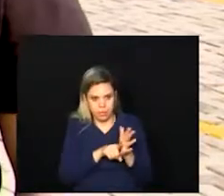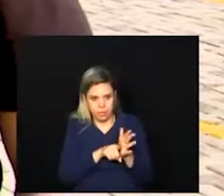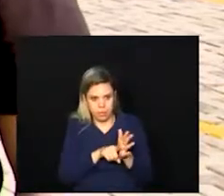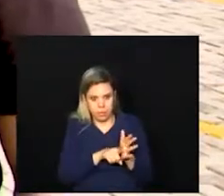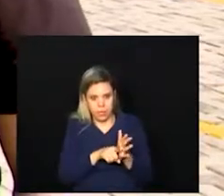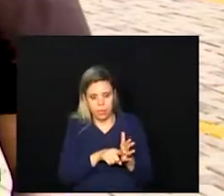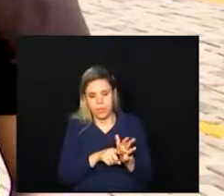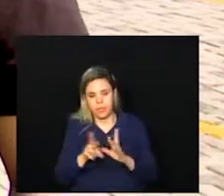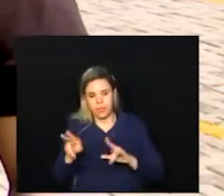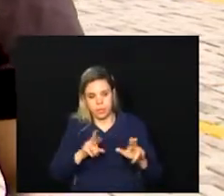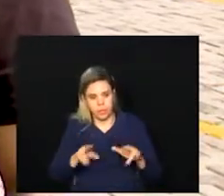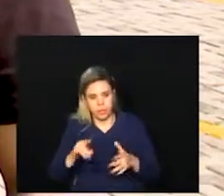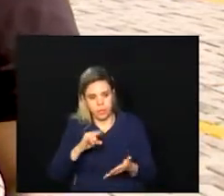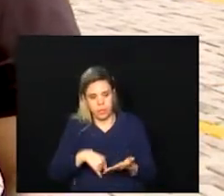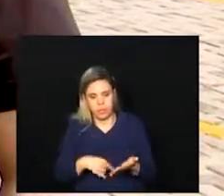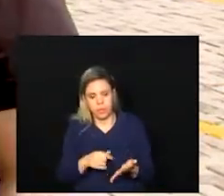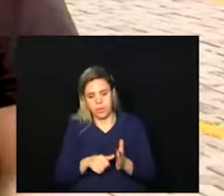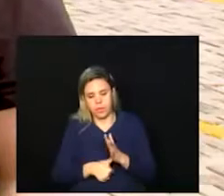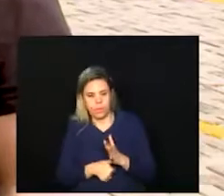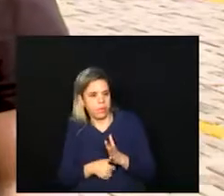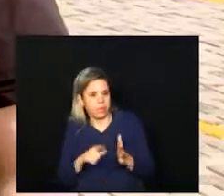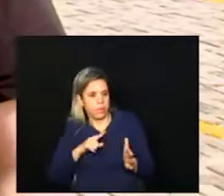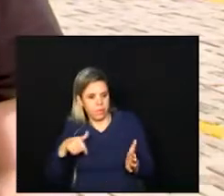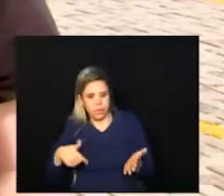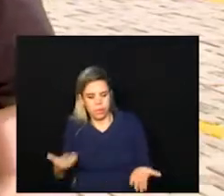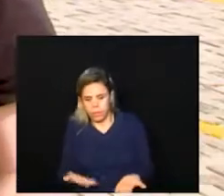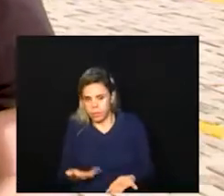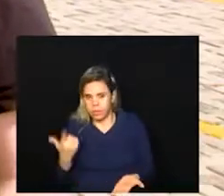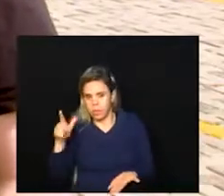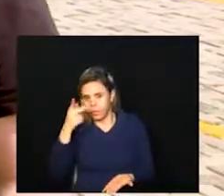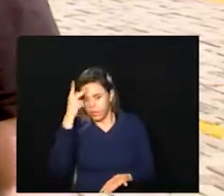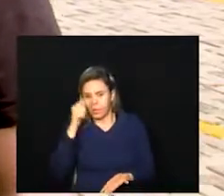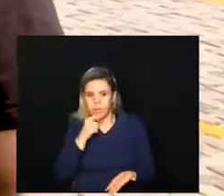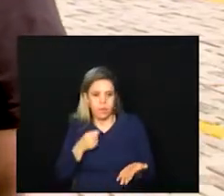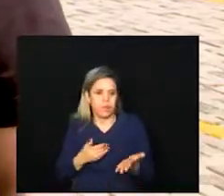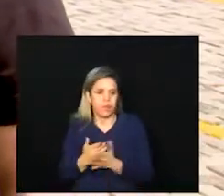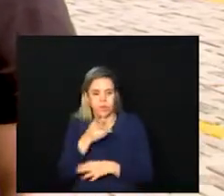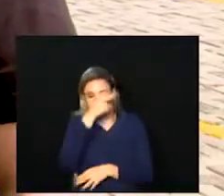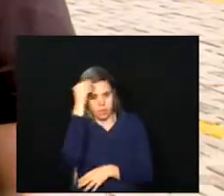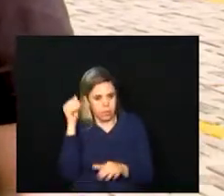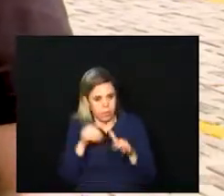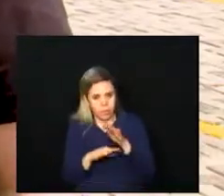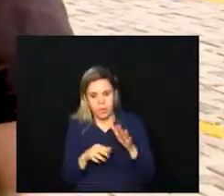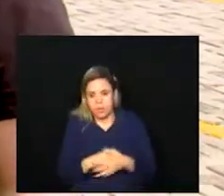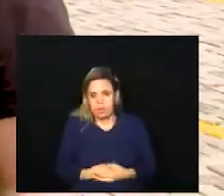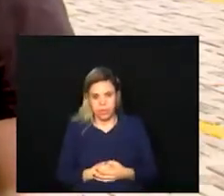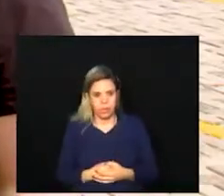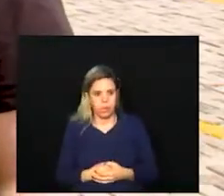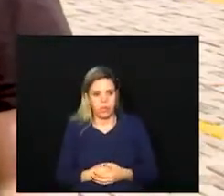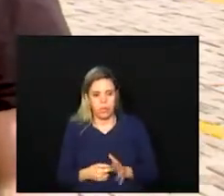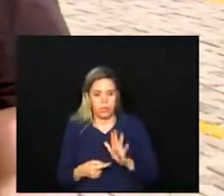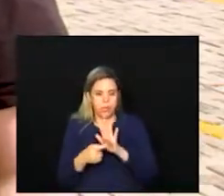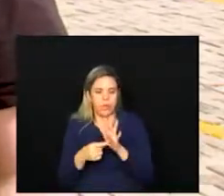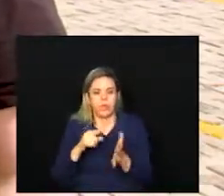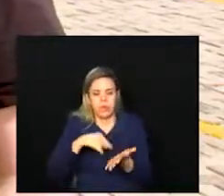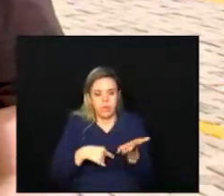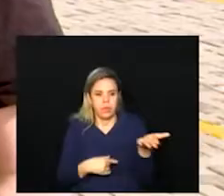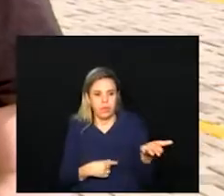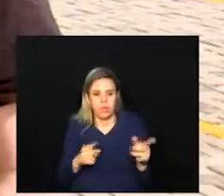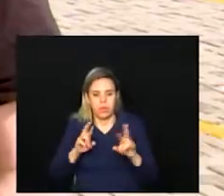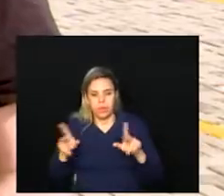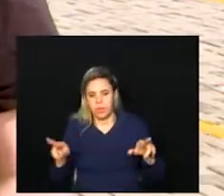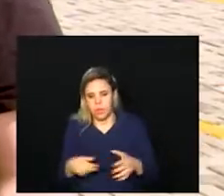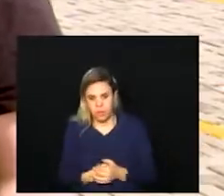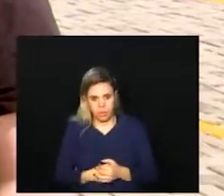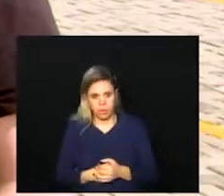as diferenças que nós temos entre o que existe aqui hoje e o que está aprovado na Prefeitura. E a gente apresenta esse documento com as